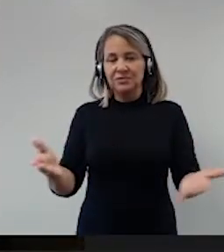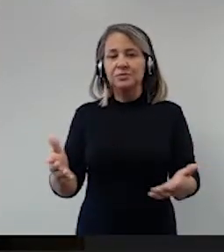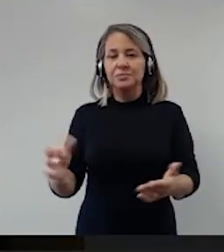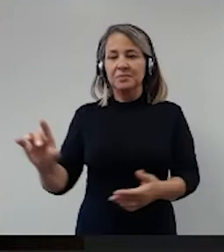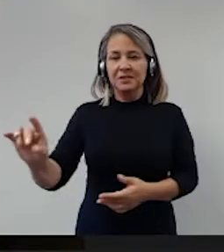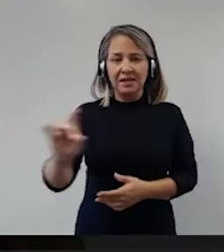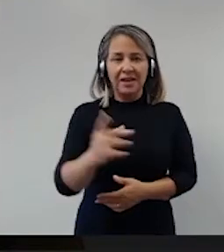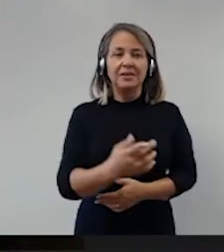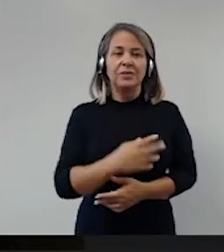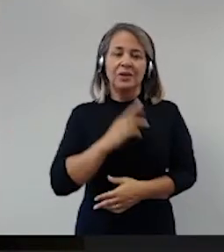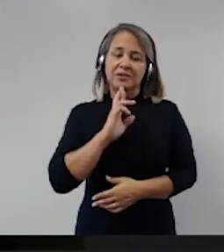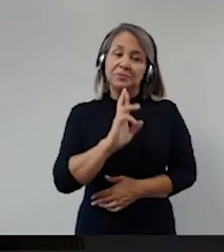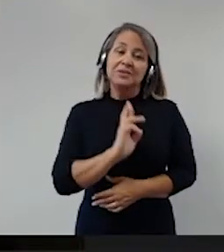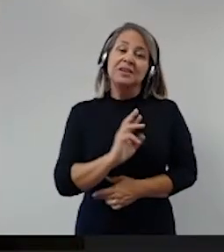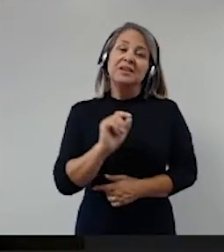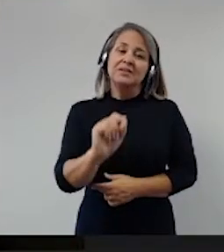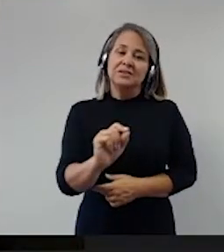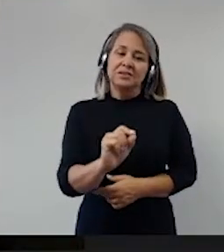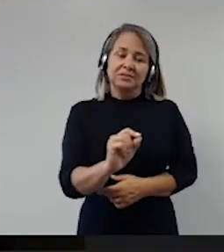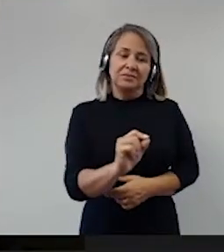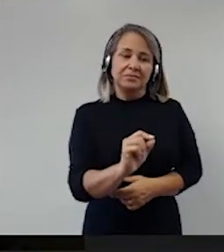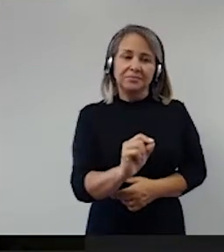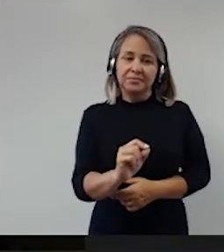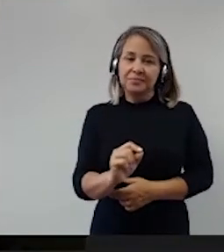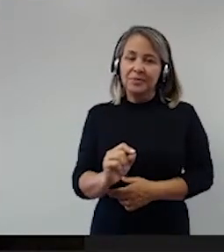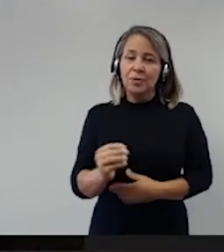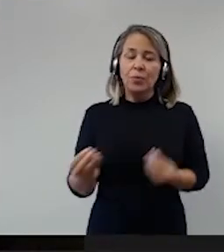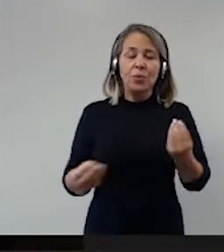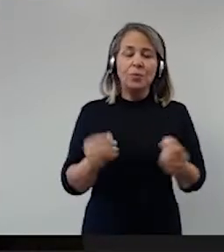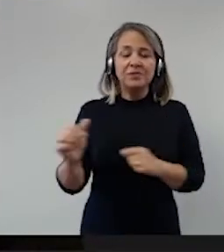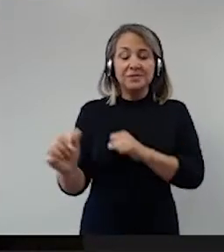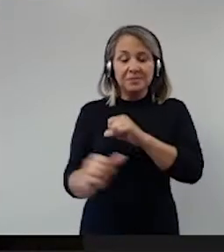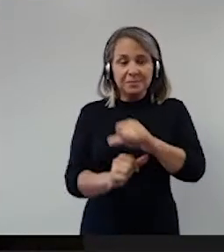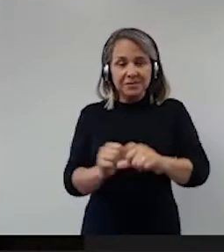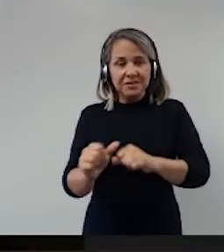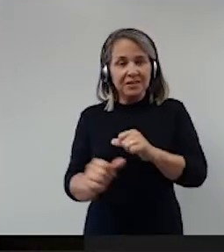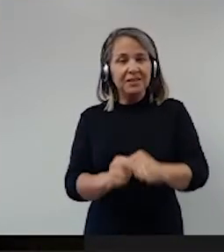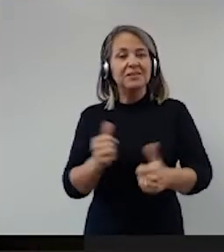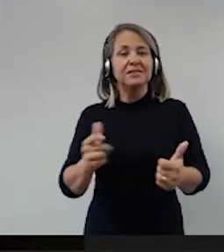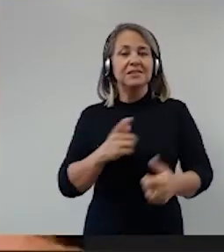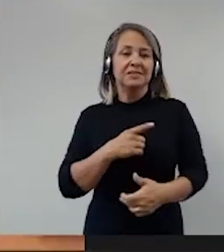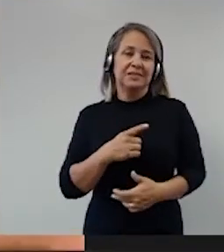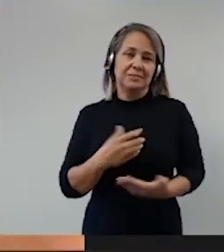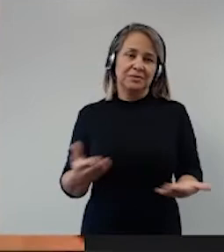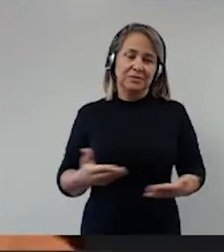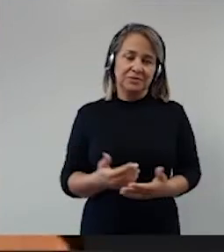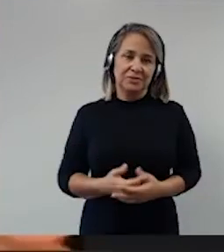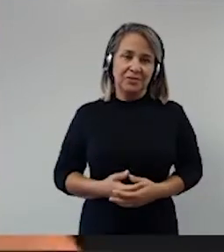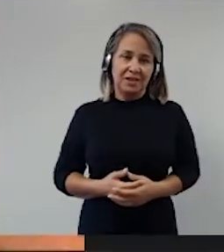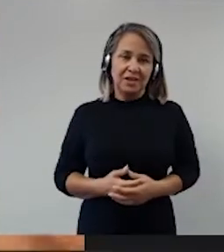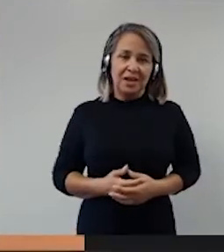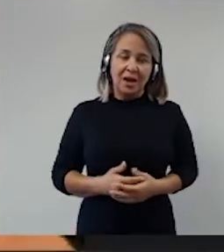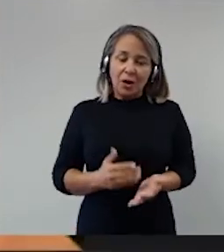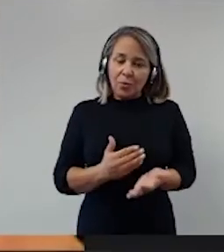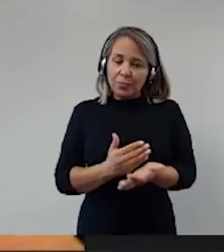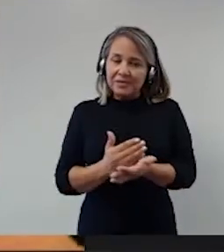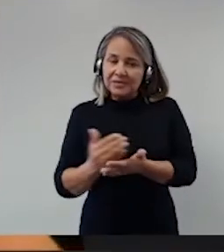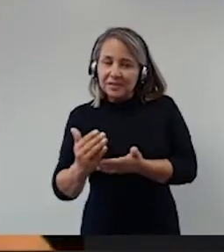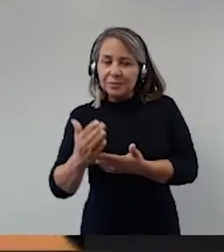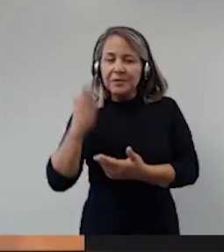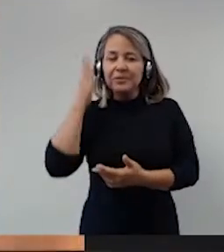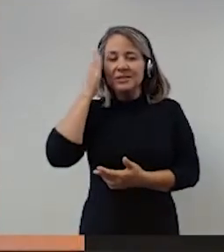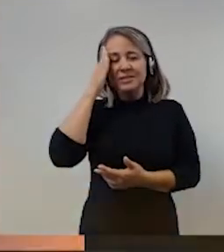mais à frente, é sobre esta mudança que estamos tendo, para que, a partir da